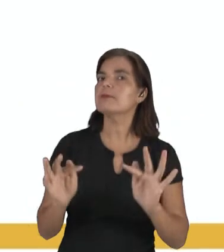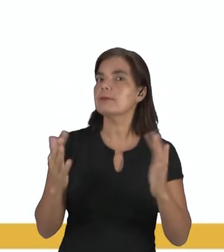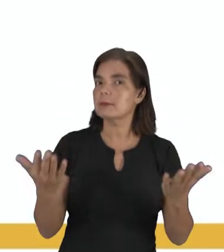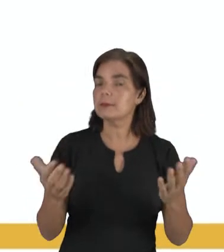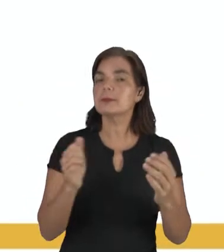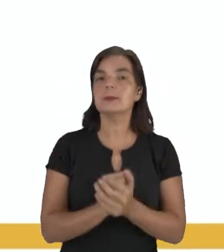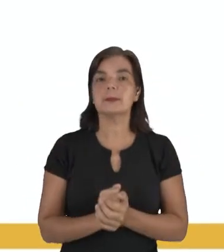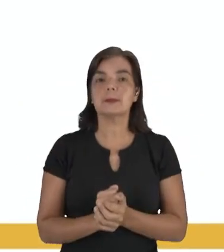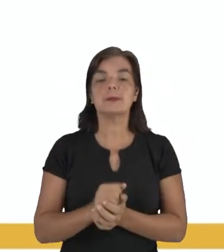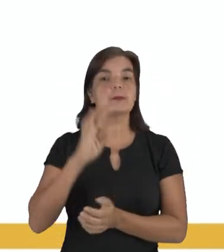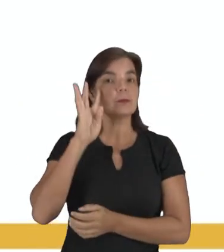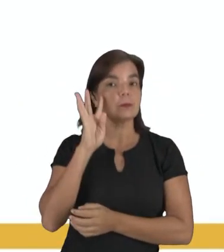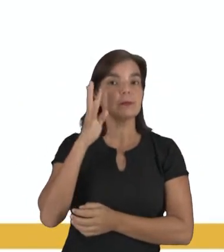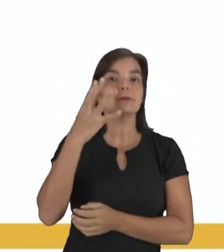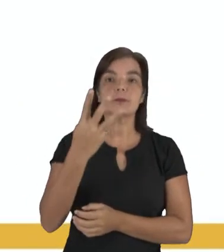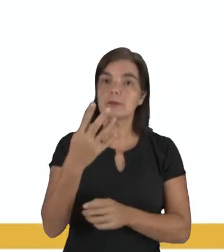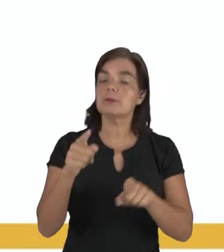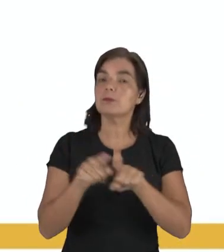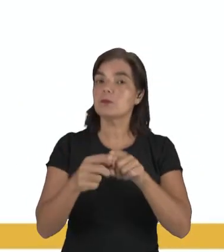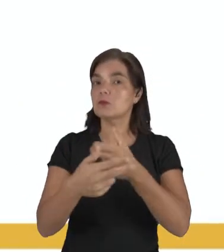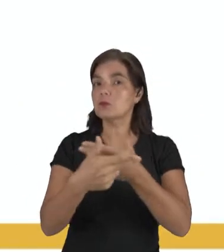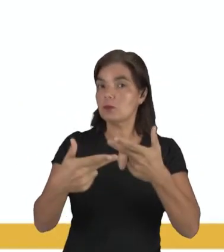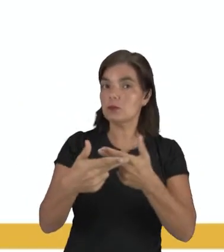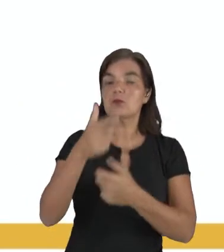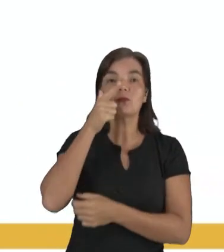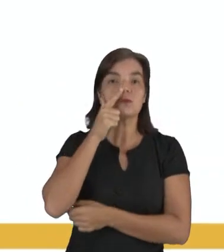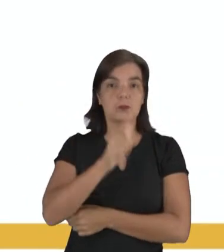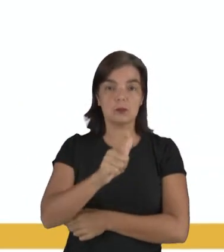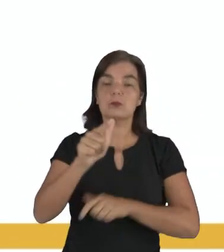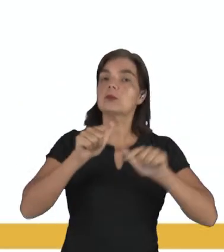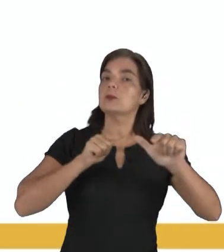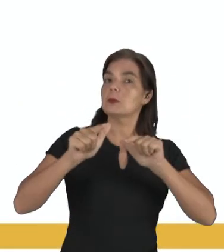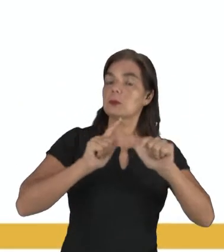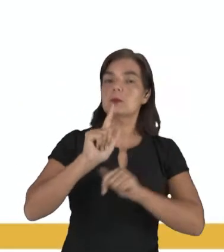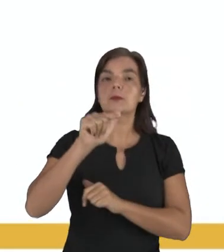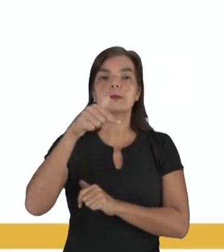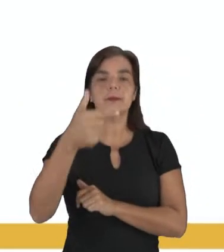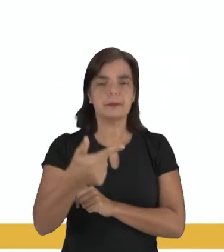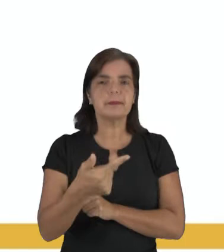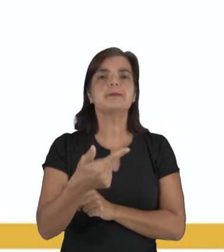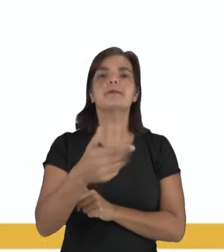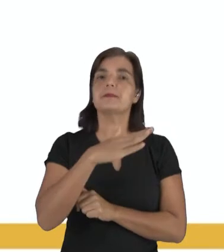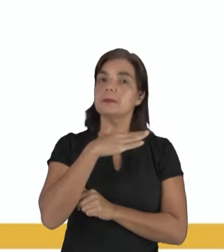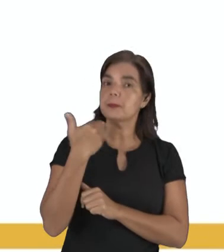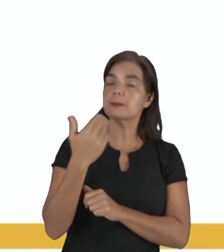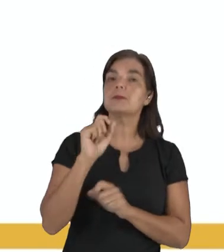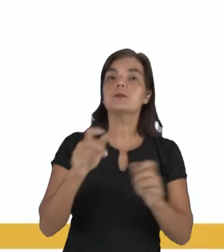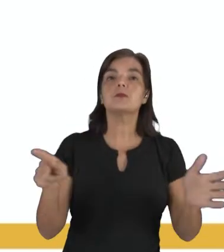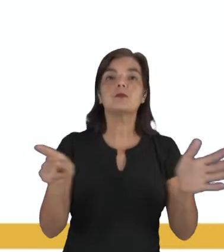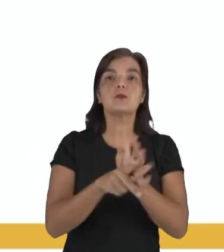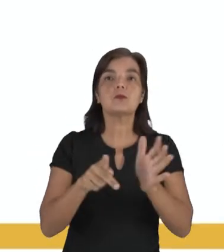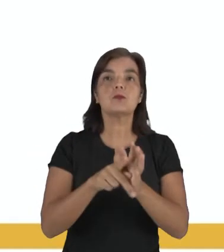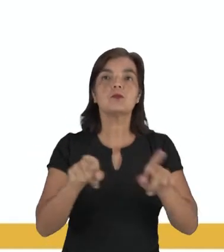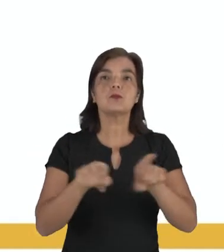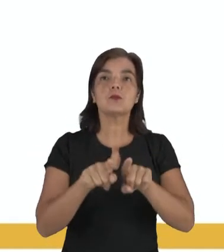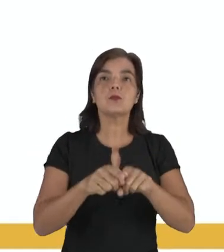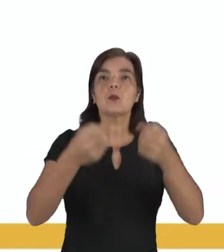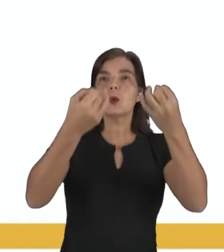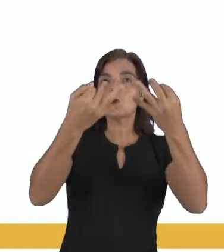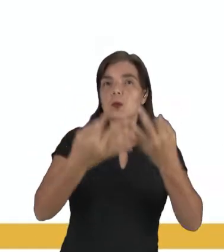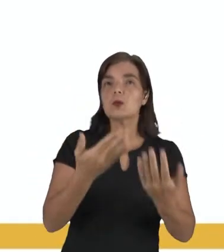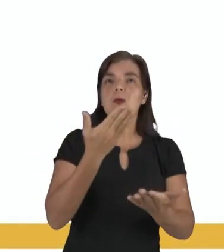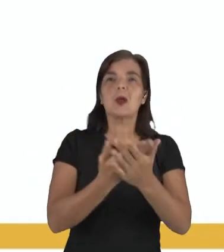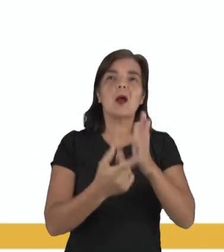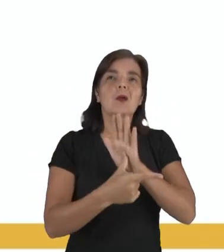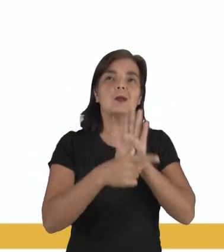digamos assim, com seus resultados ou com o alcance do seu trabalho, mesmo que depois de sua morte, foi o próprio Tycho Brahe, que a gente já falou em